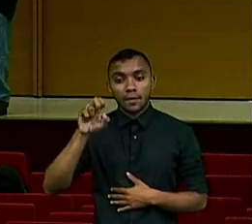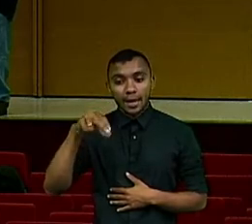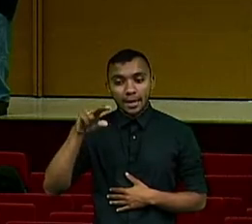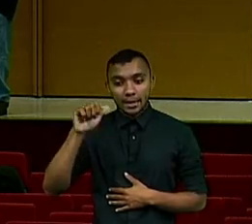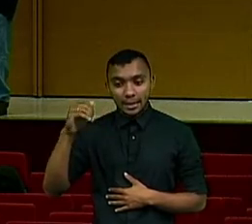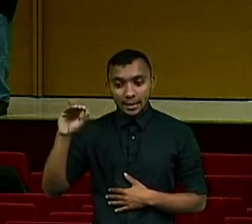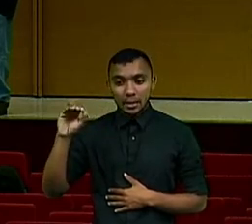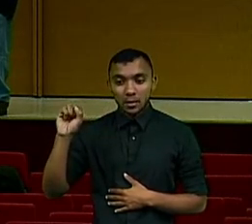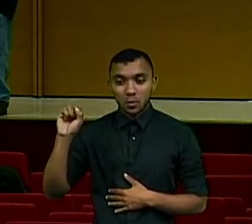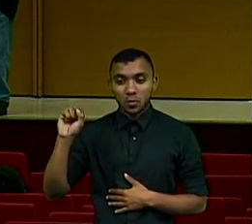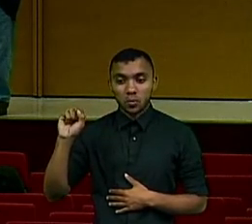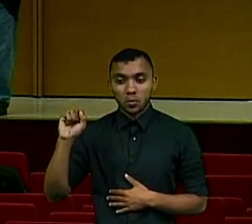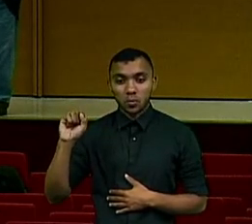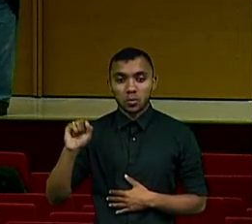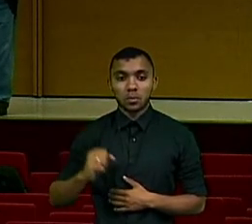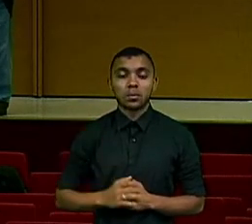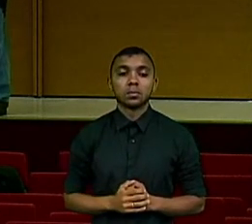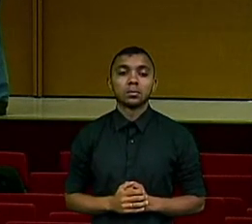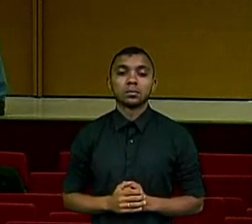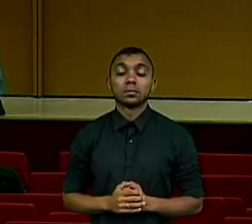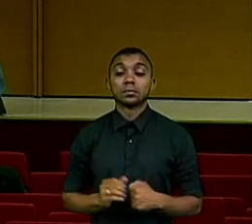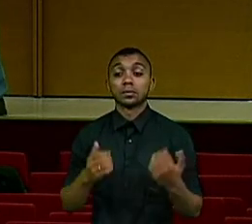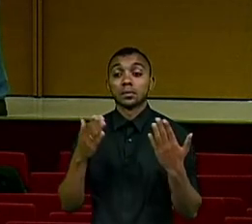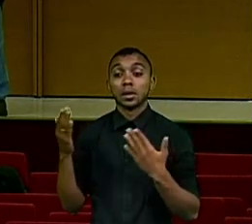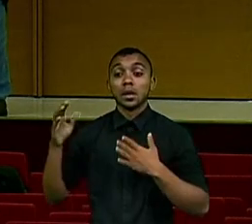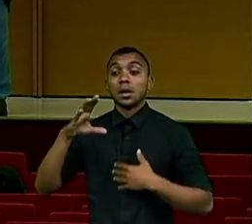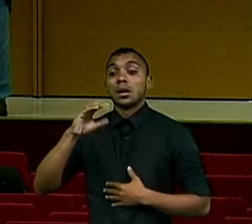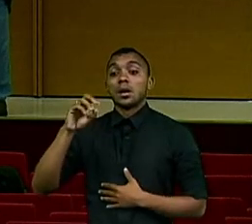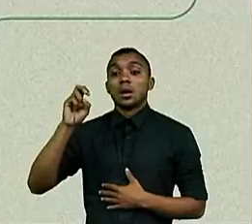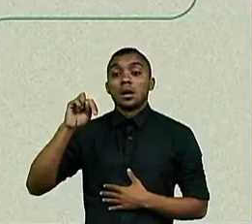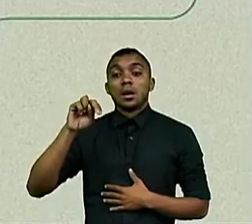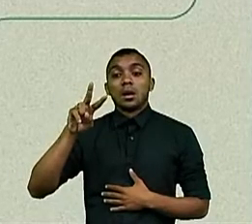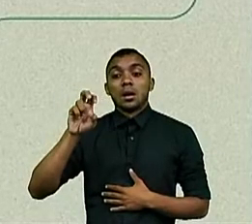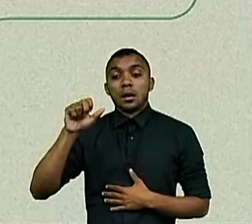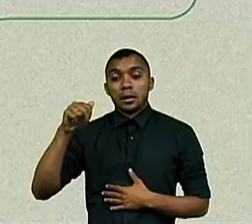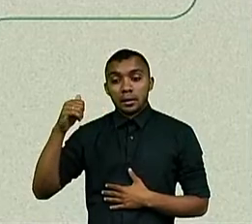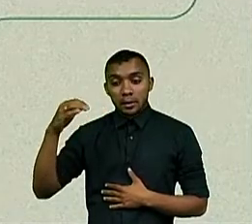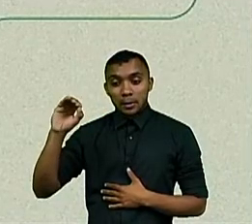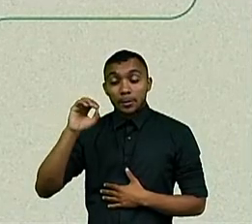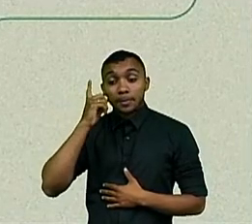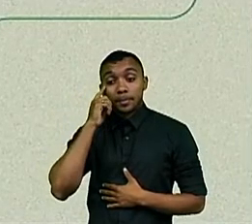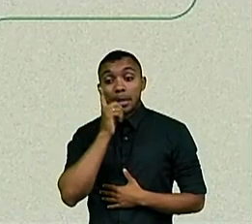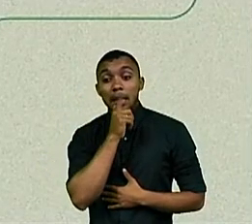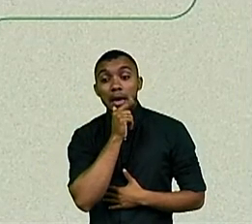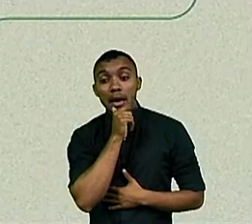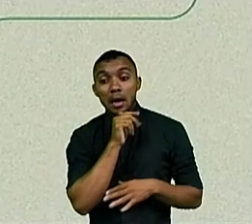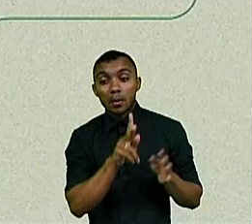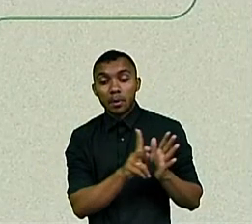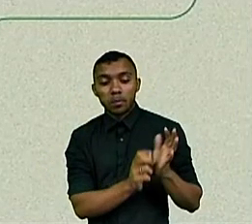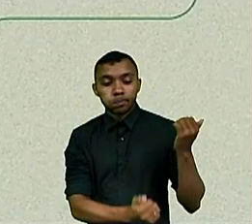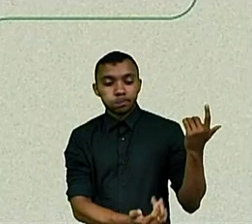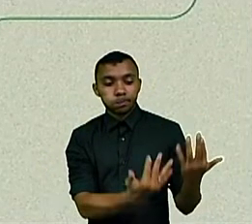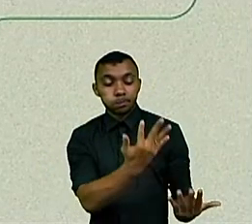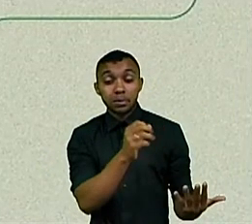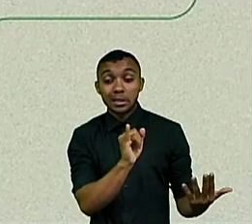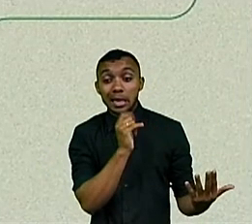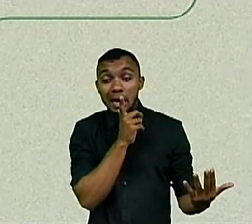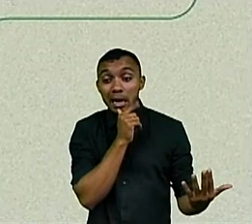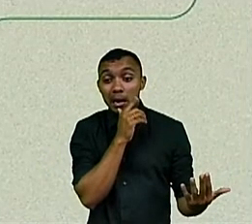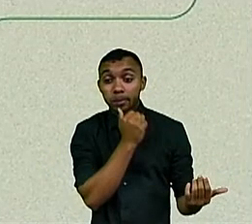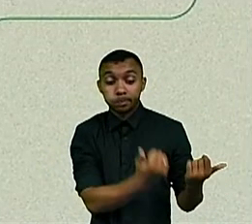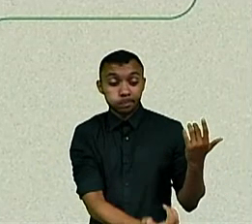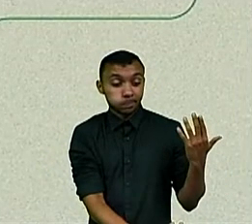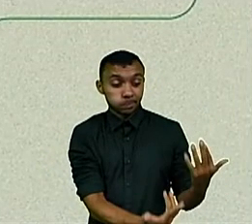aqui no caso da convecção a água do fogo a água quando você aquece você